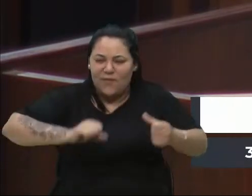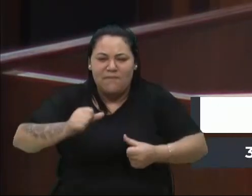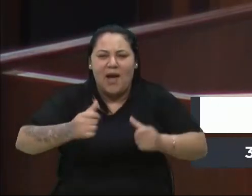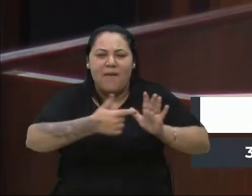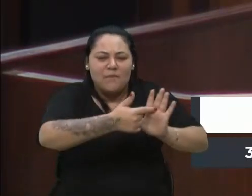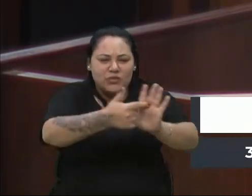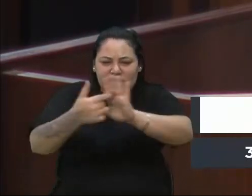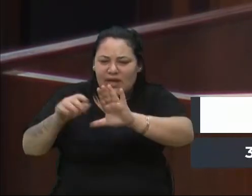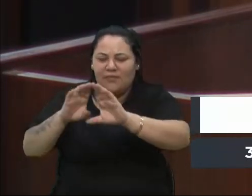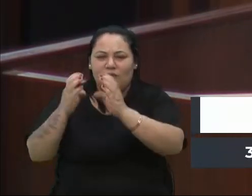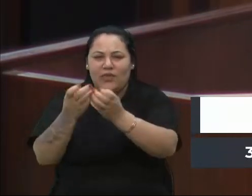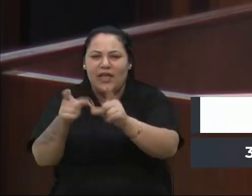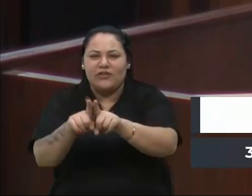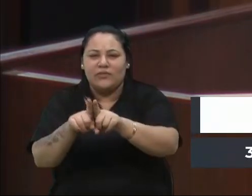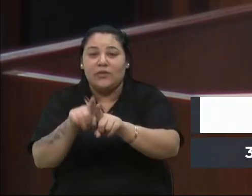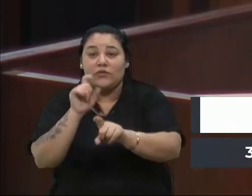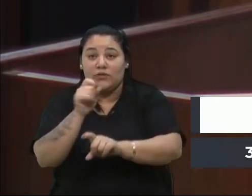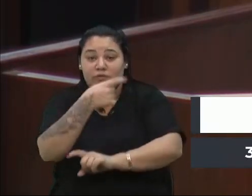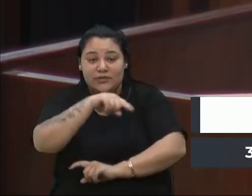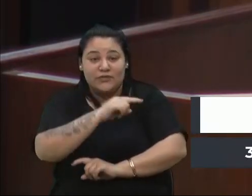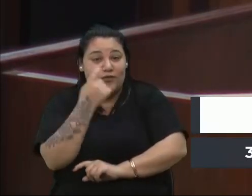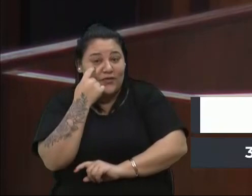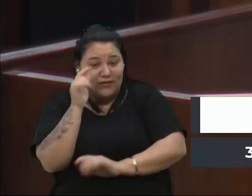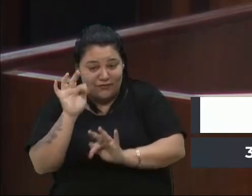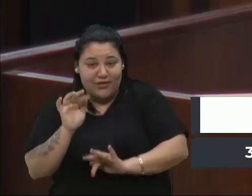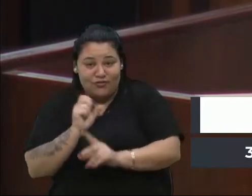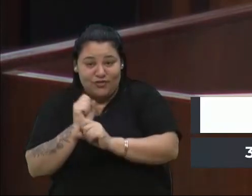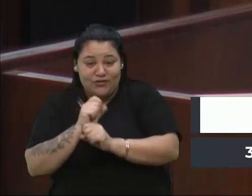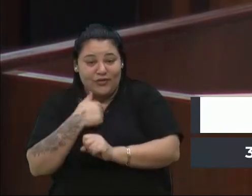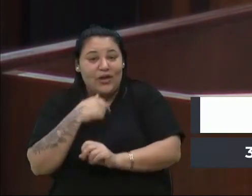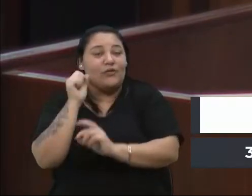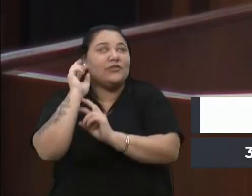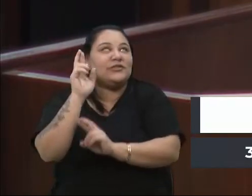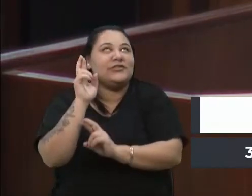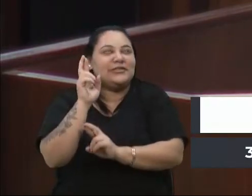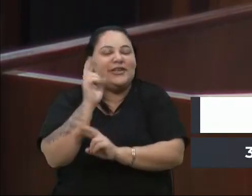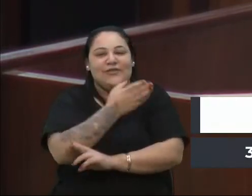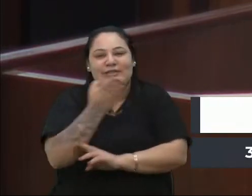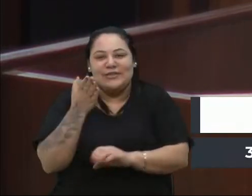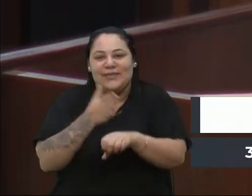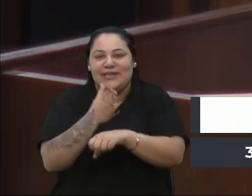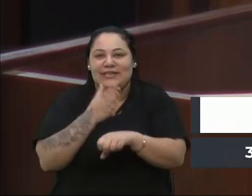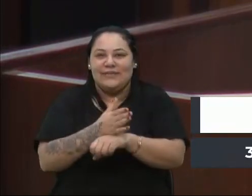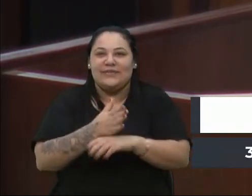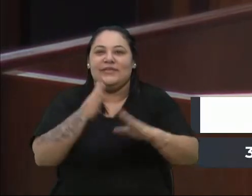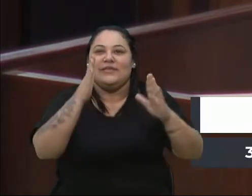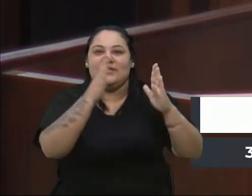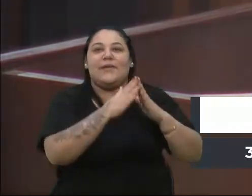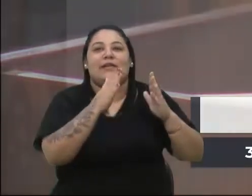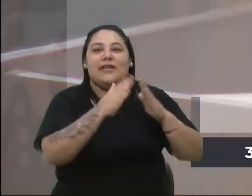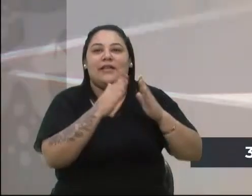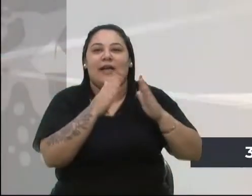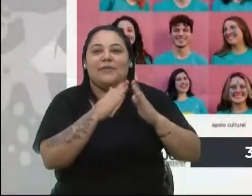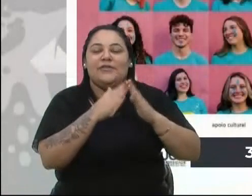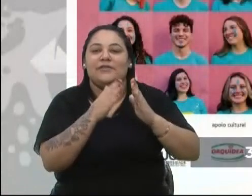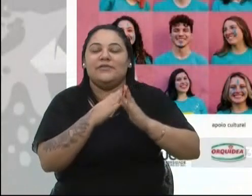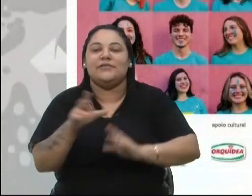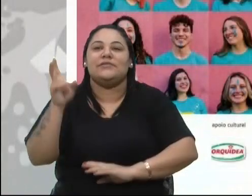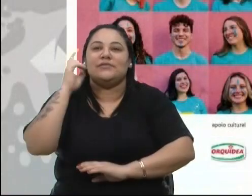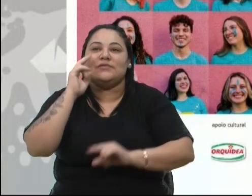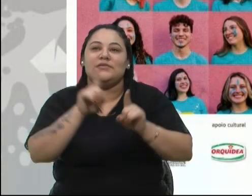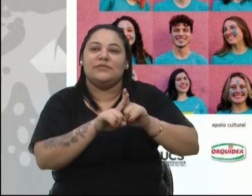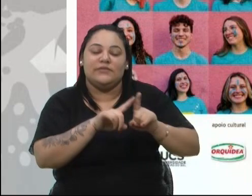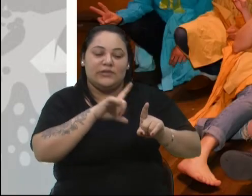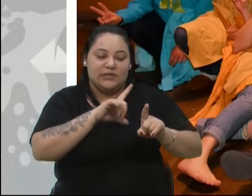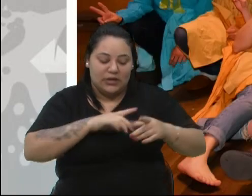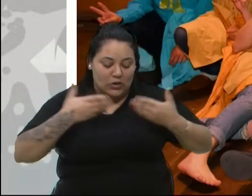nosso concerto do final desse ano, eu espero que vocês participem do nosso concerto na Casa da Cultura, nos dias 28 e 29, vão ser